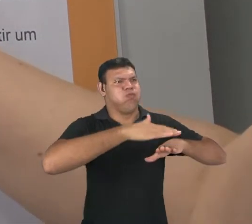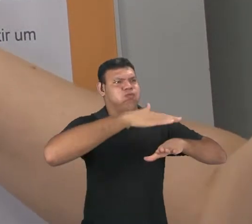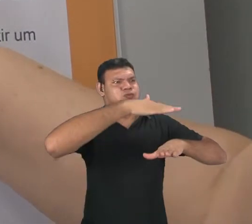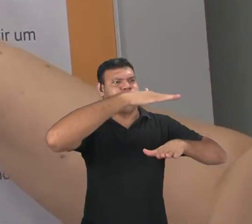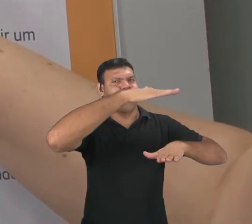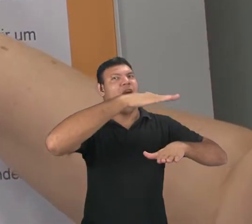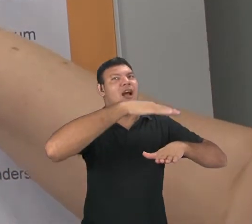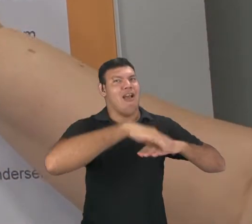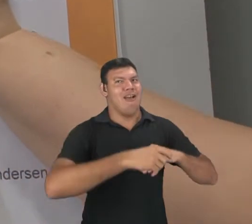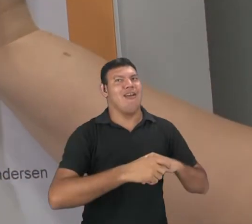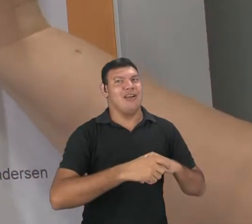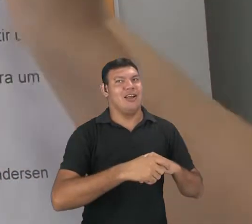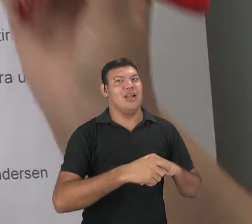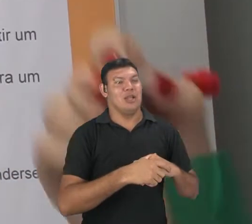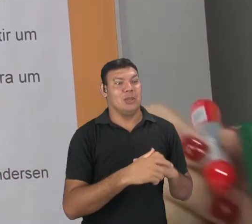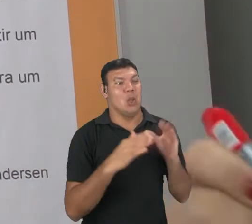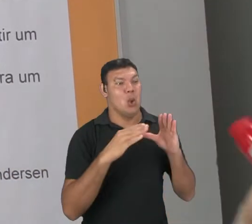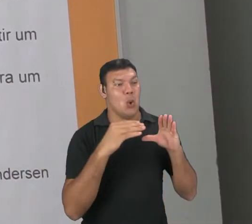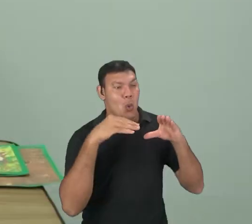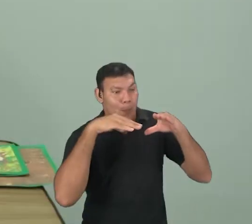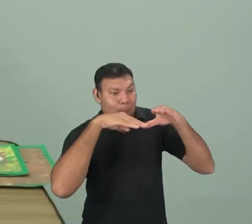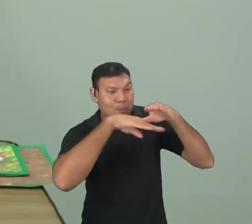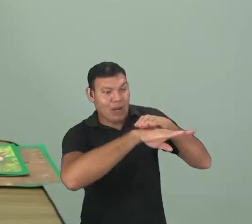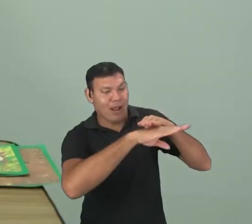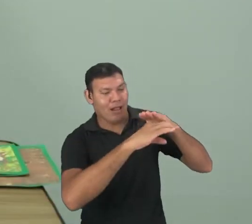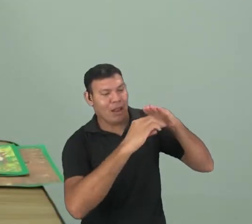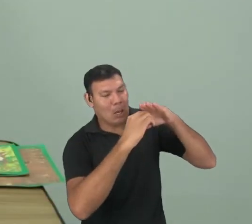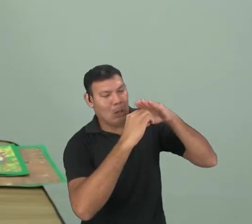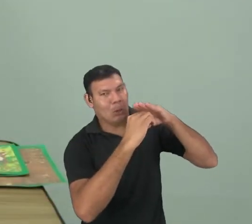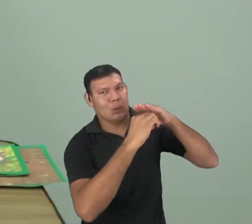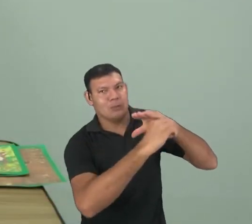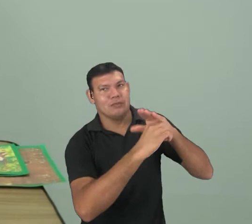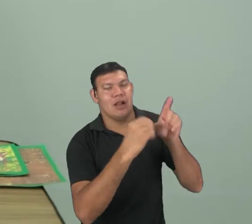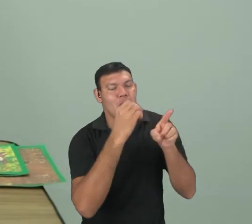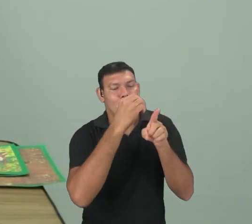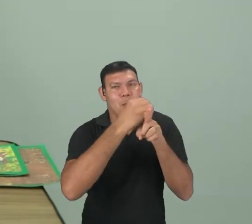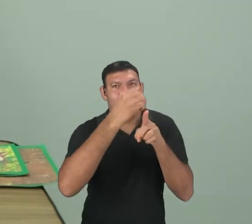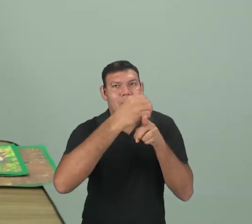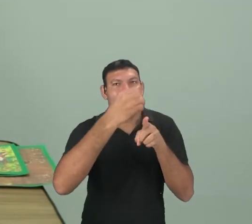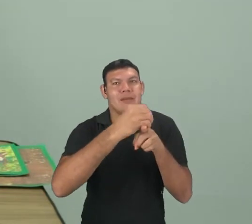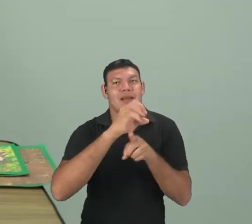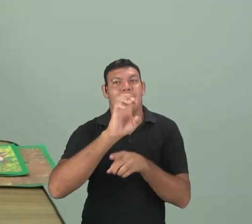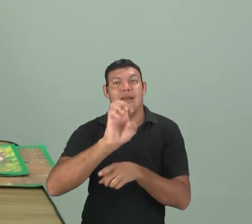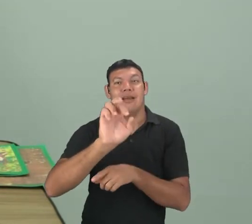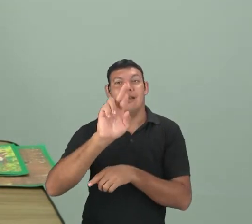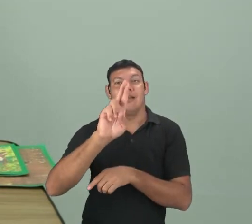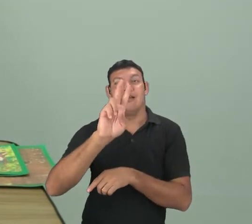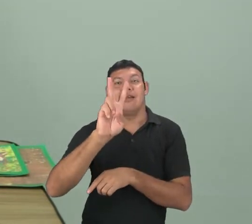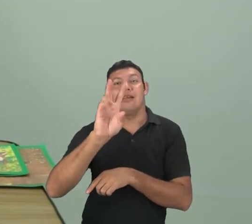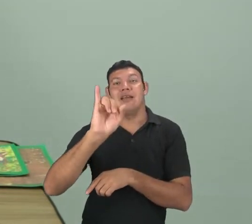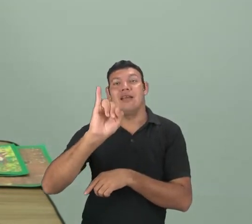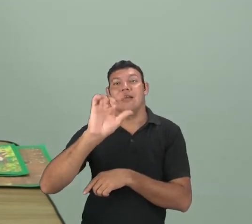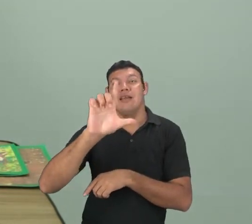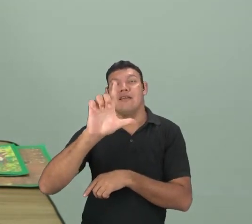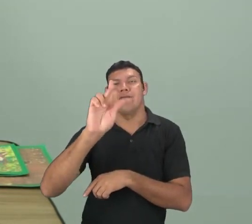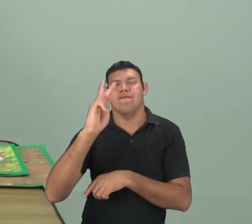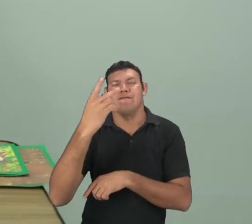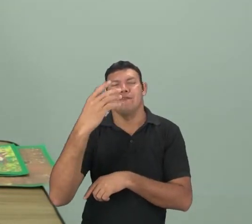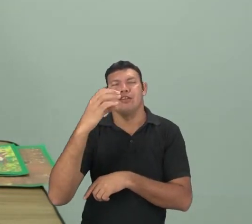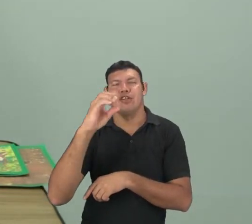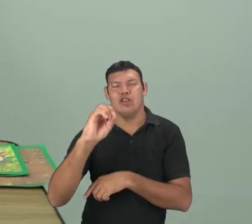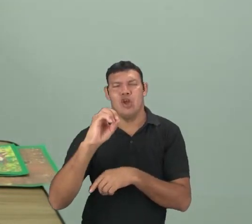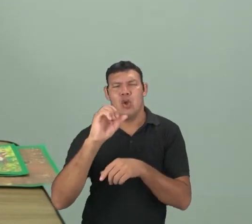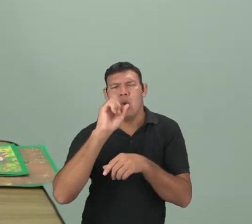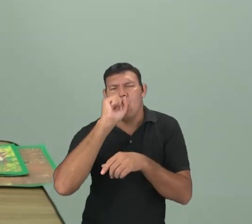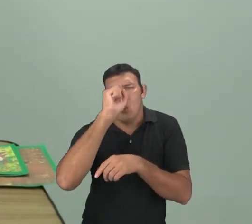sobre uma ervilha. Vocês sabem o que é uma ervilha? É um grãozinho bem pequenininho, né?